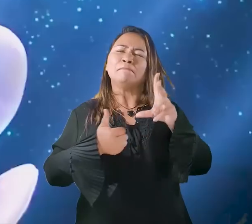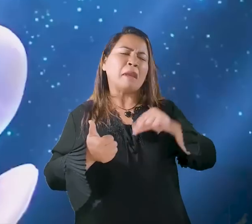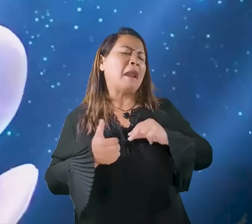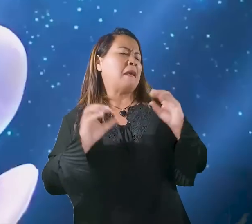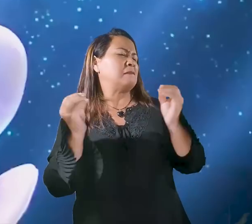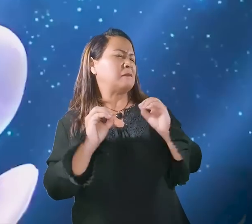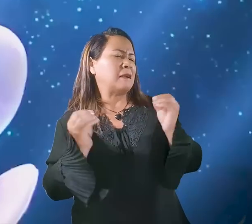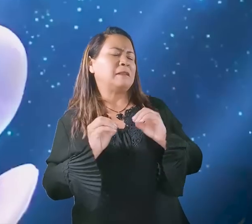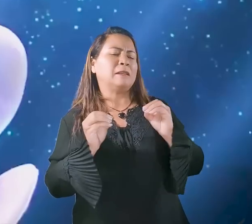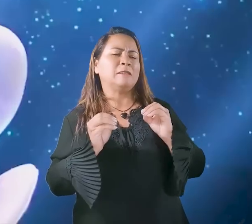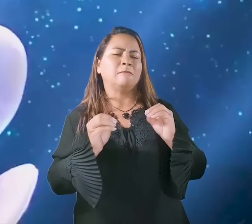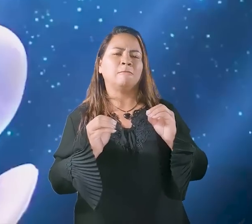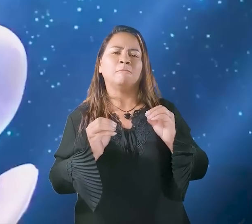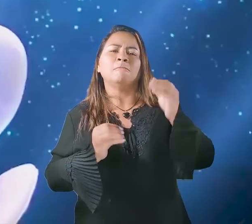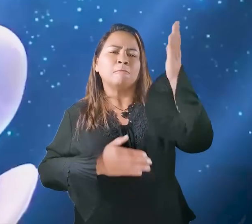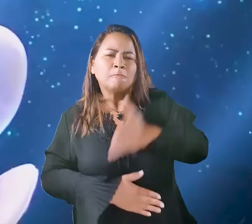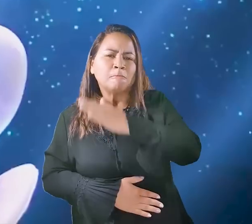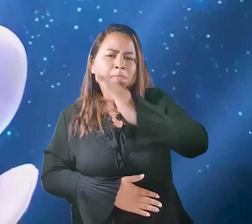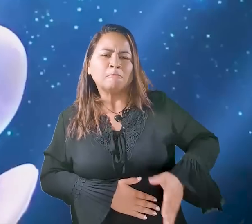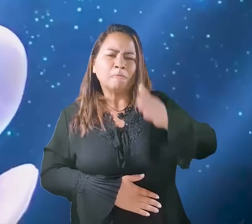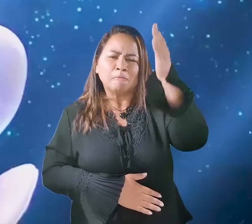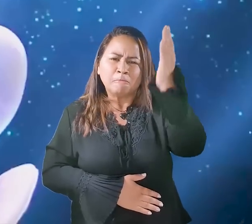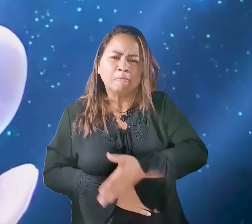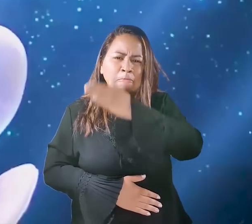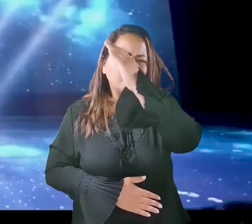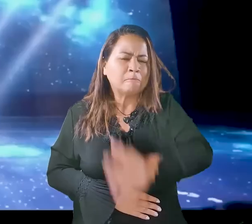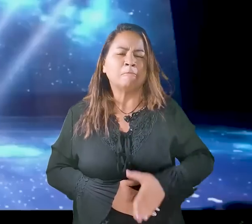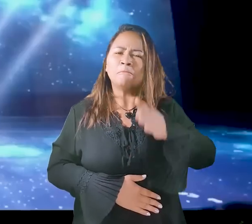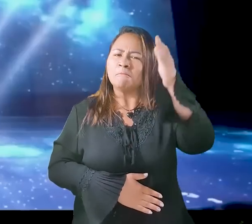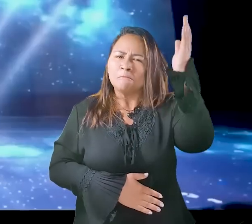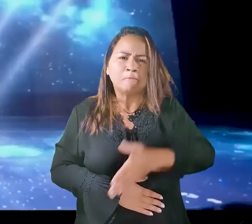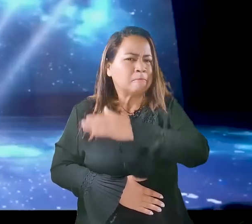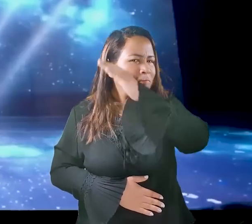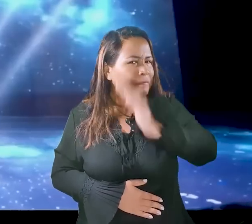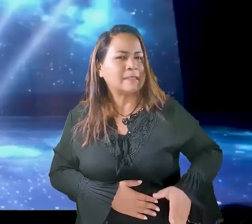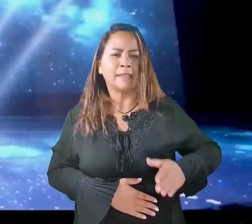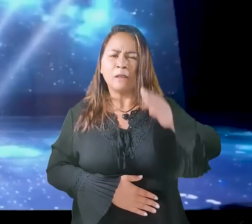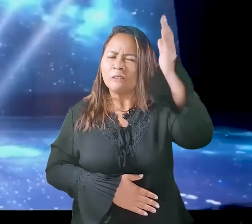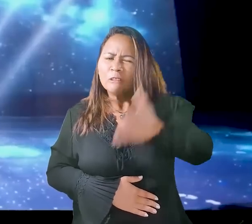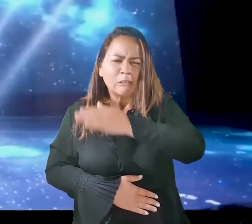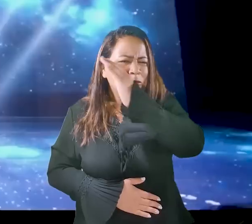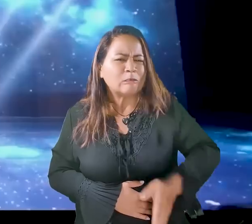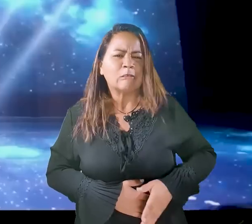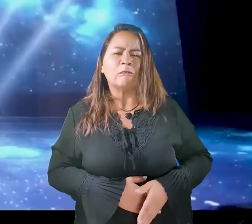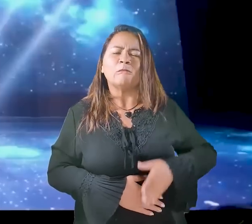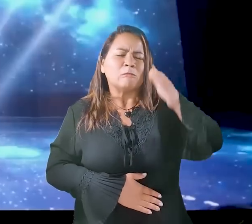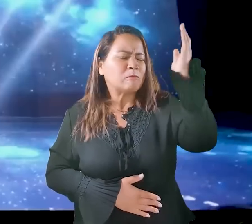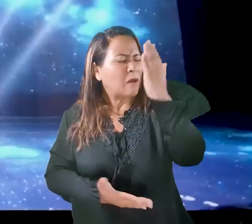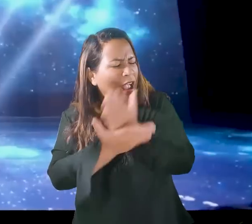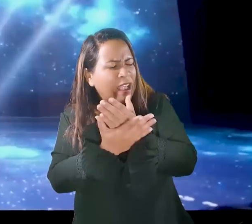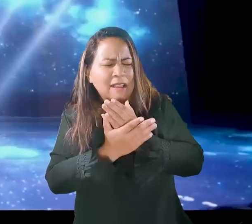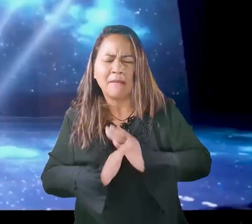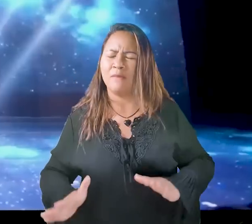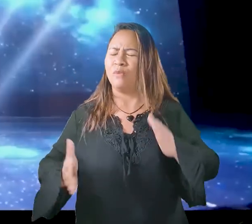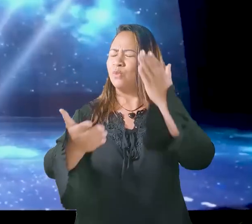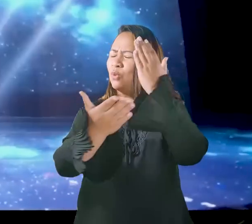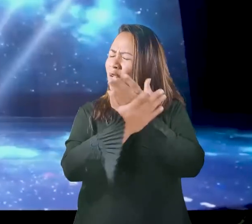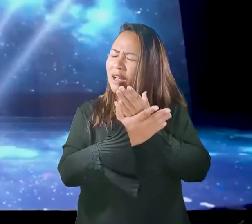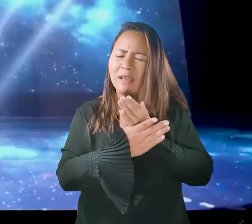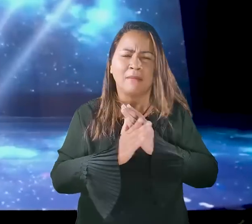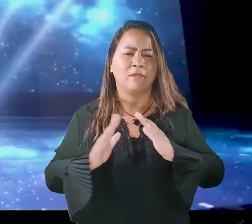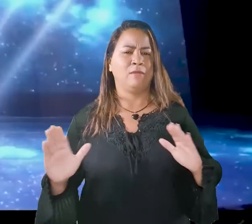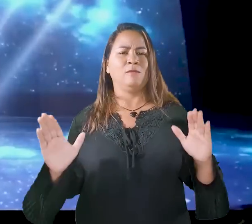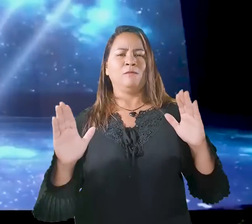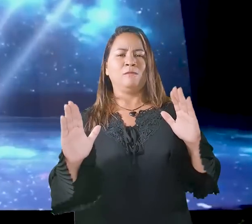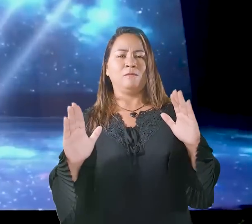momento está cancelado, cancelado, cancelado, cancelado, cancelado, acabou! No topo